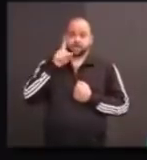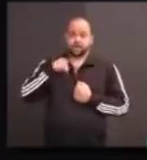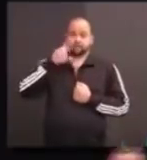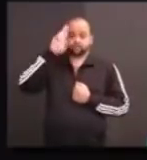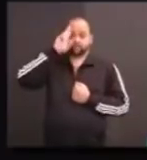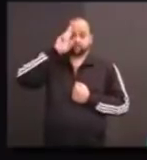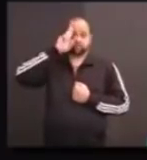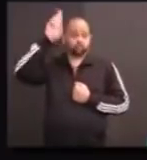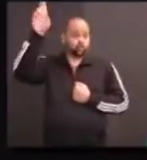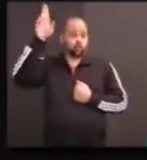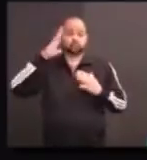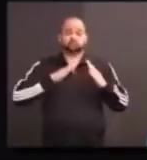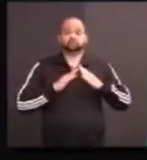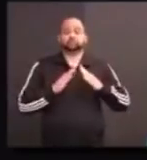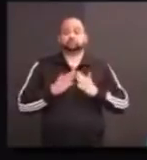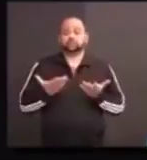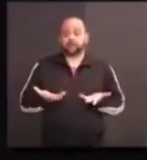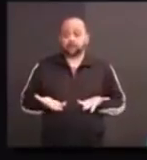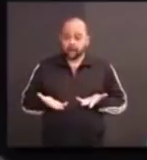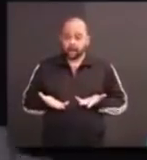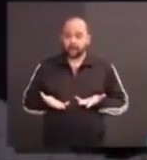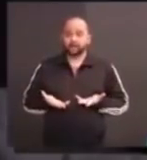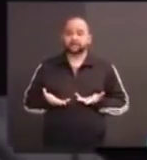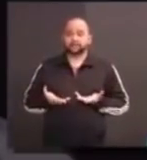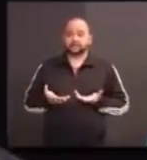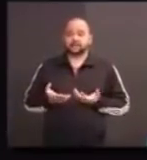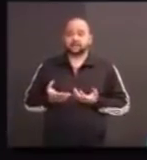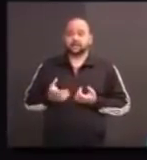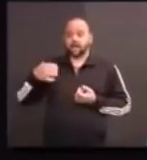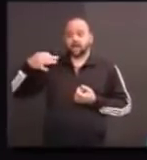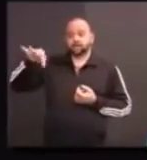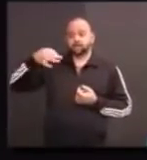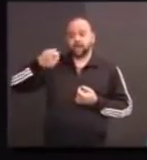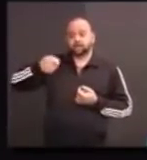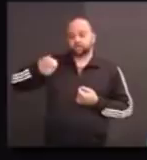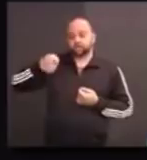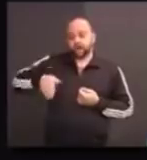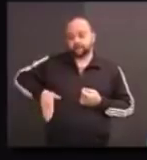É o dono da casa, o que carrega as chaves no bolso.